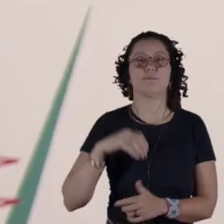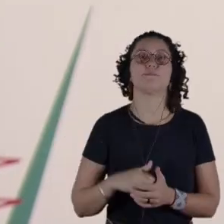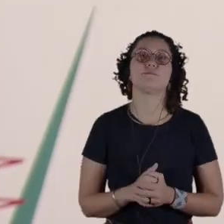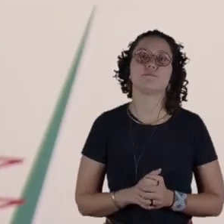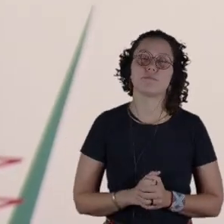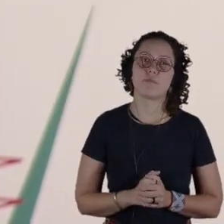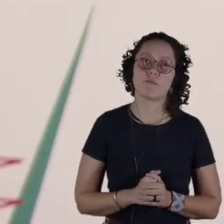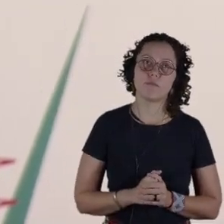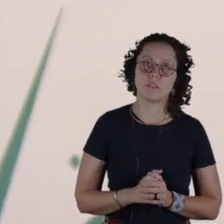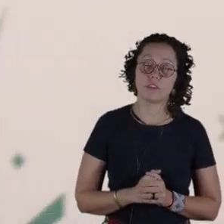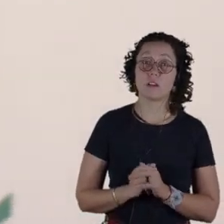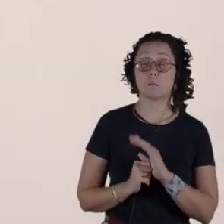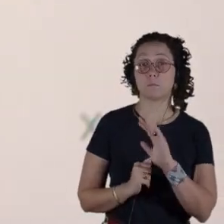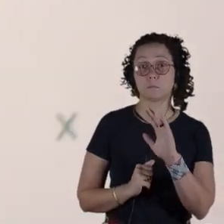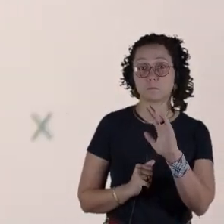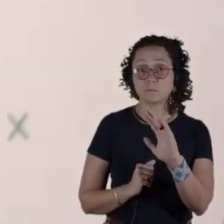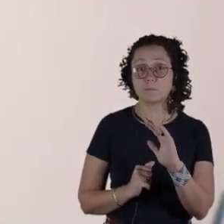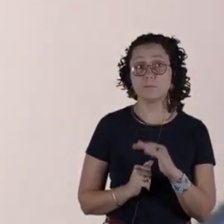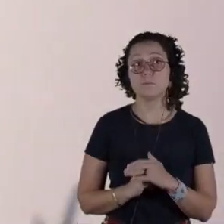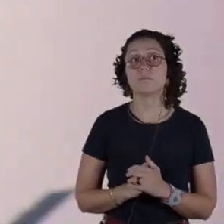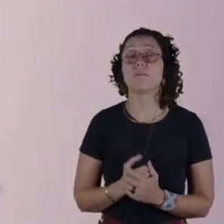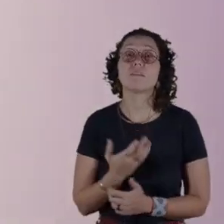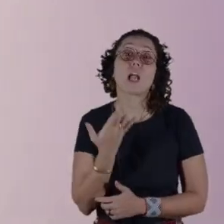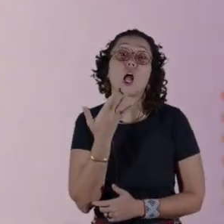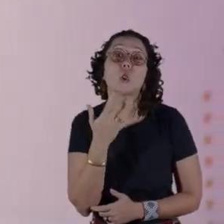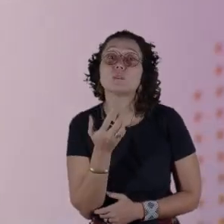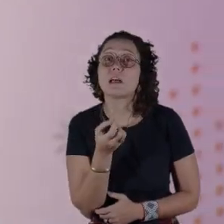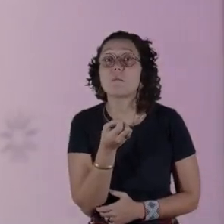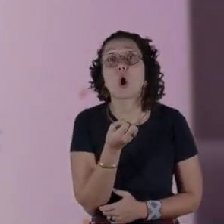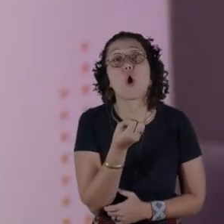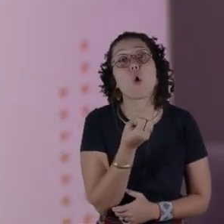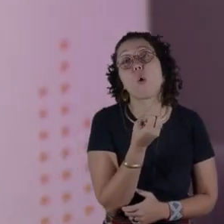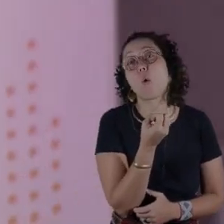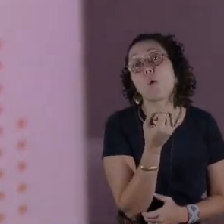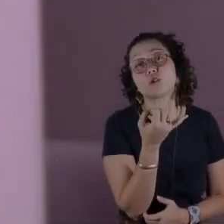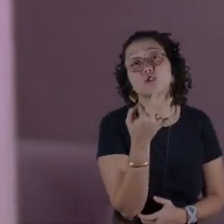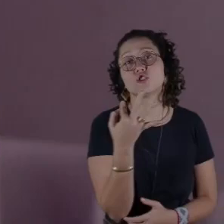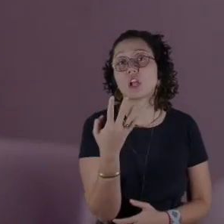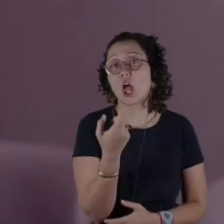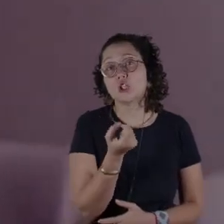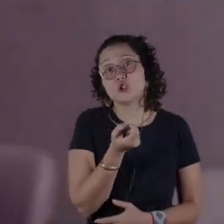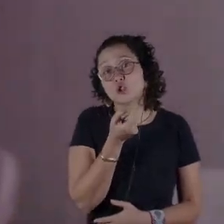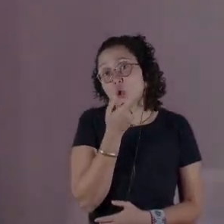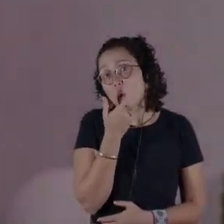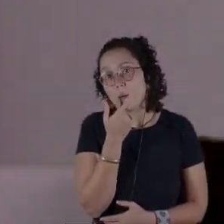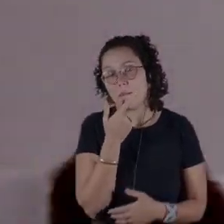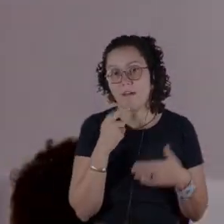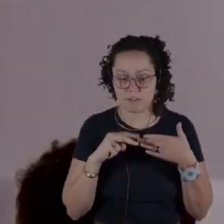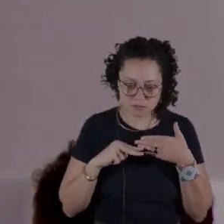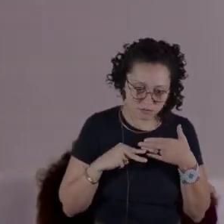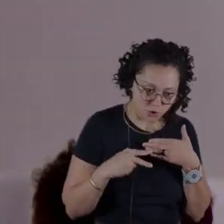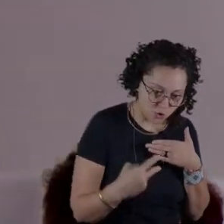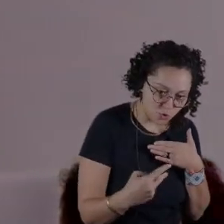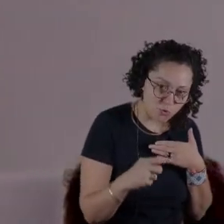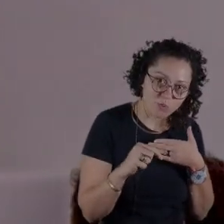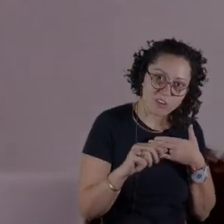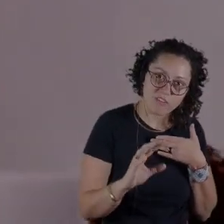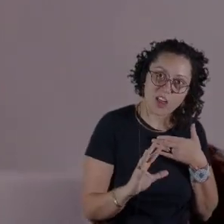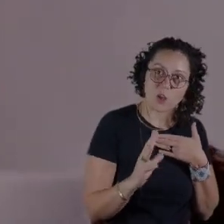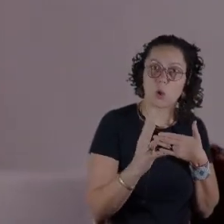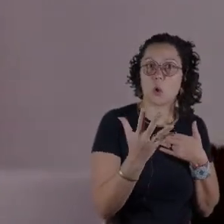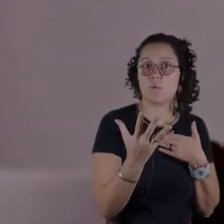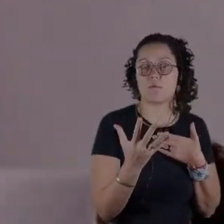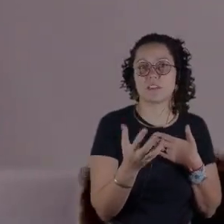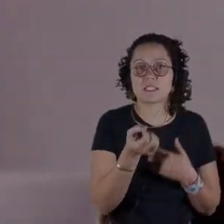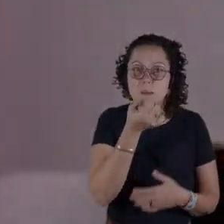e nesses casos, dosagem e resultados não são os bons.